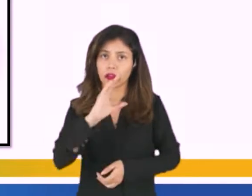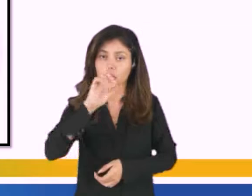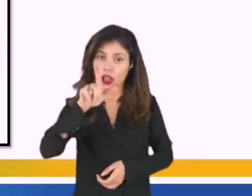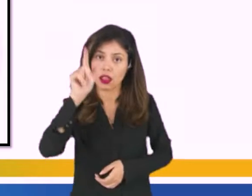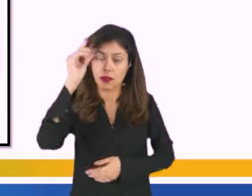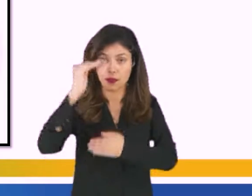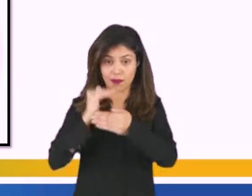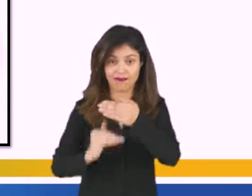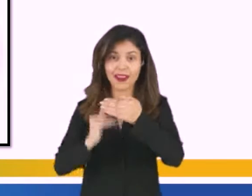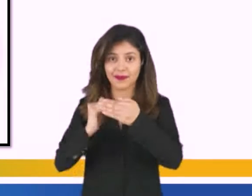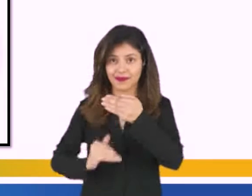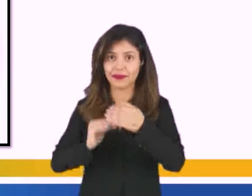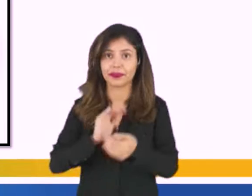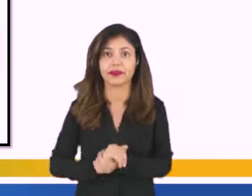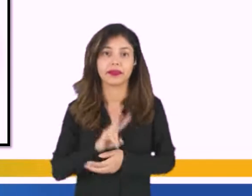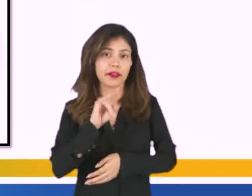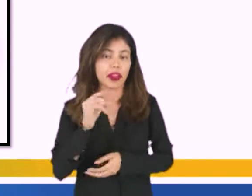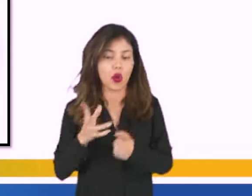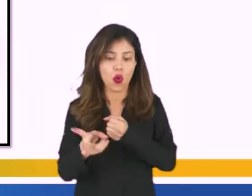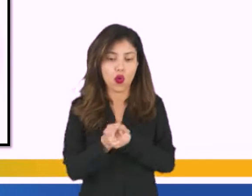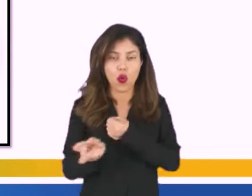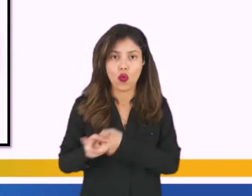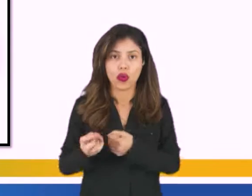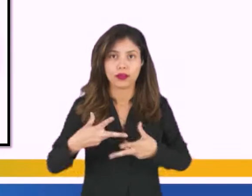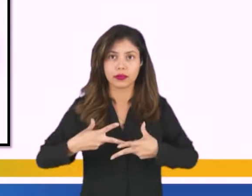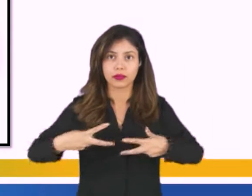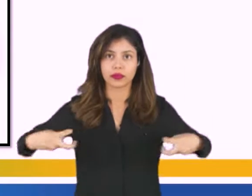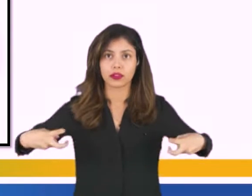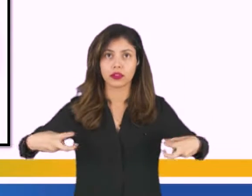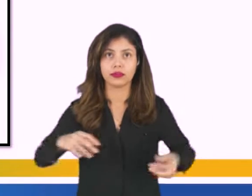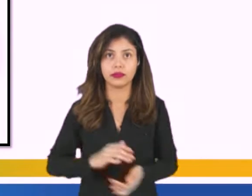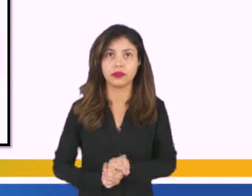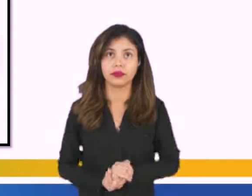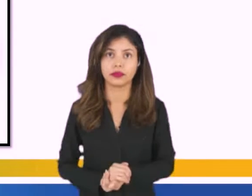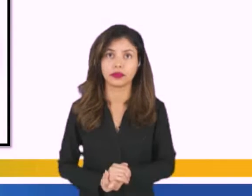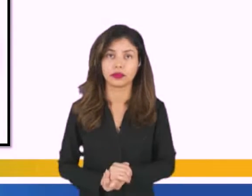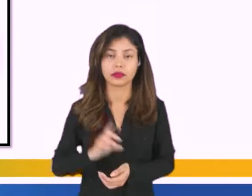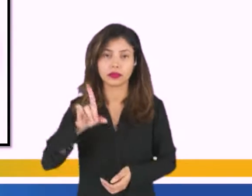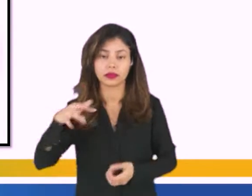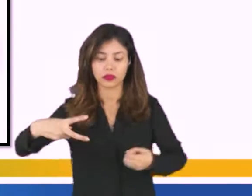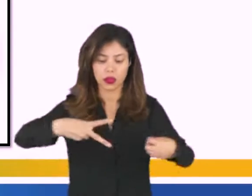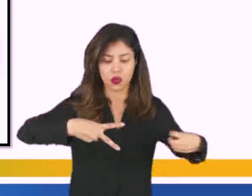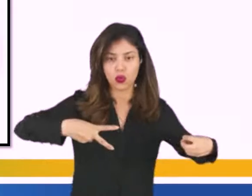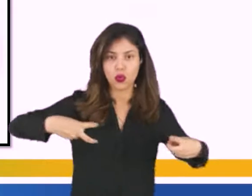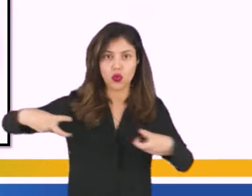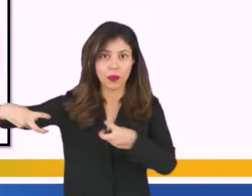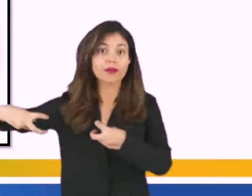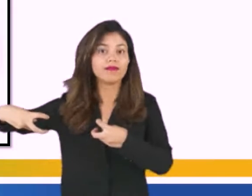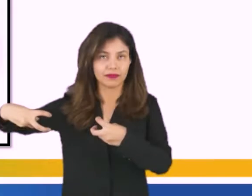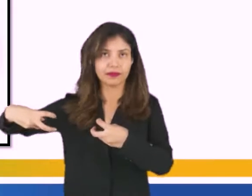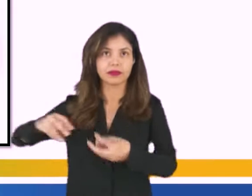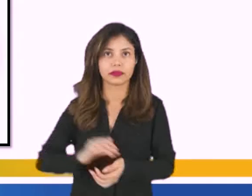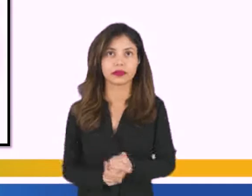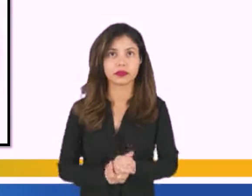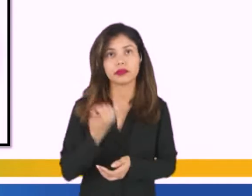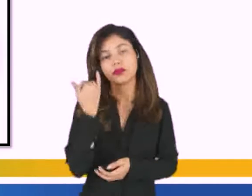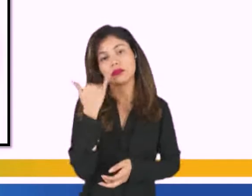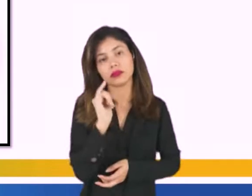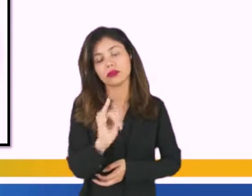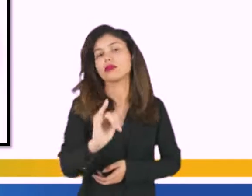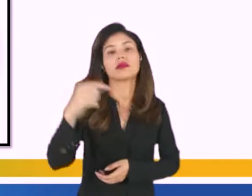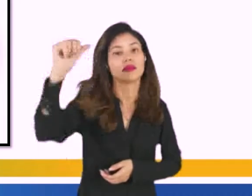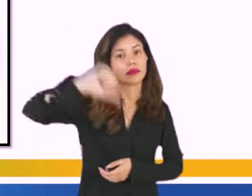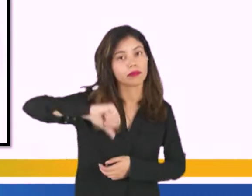carga parcial menos, ele vai ser puxado o hidrogênio pelo cloro, que é mais